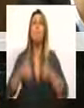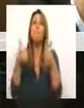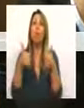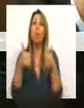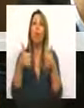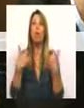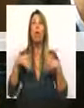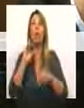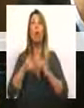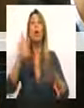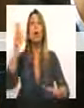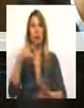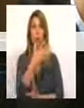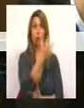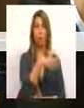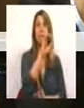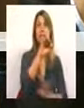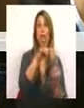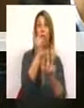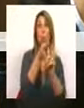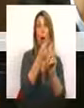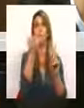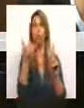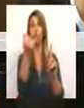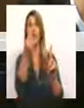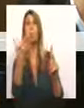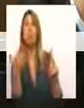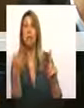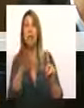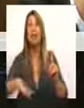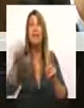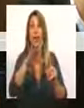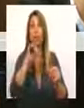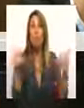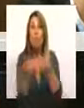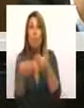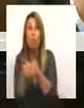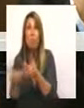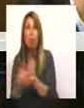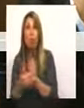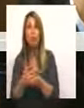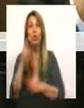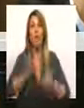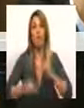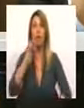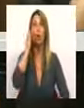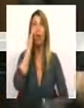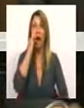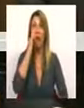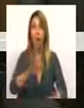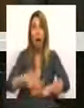o ano de 2016 para 2017 é instituições de vítimas mortais e feridos graves agravaram-se isso não pode deixar de